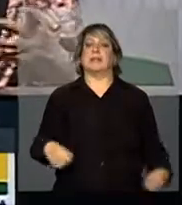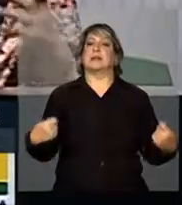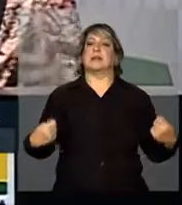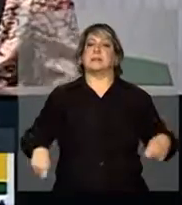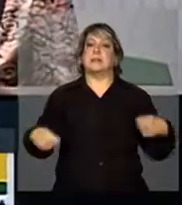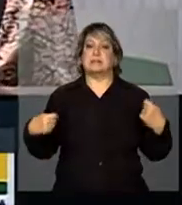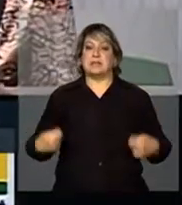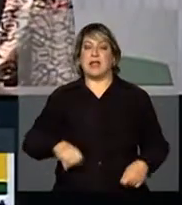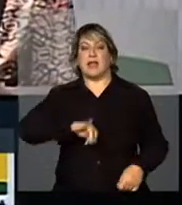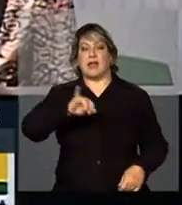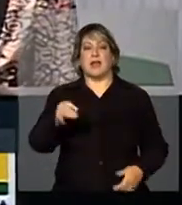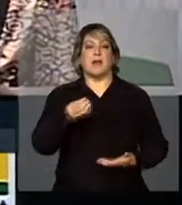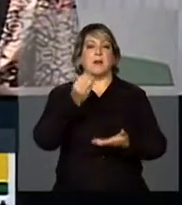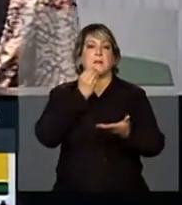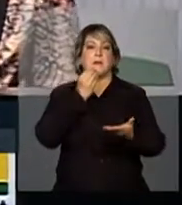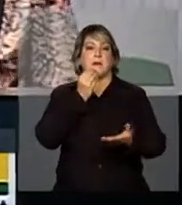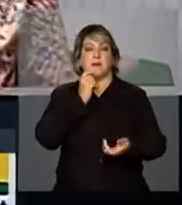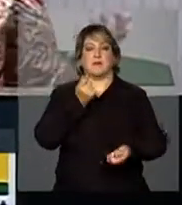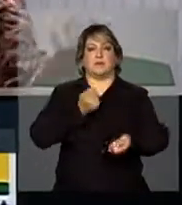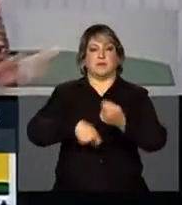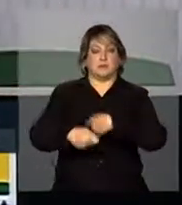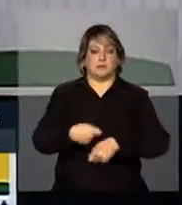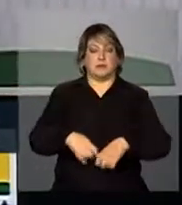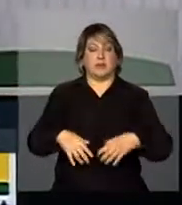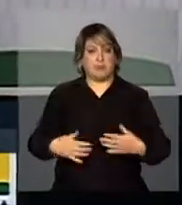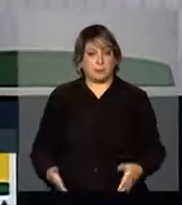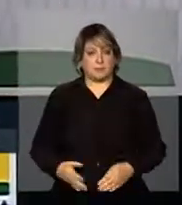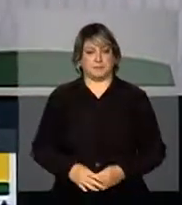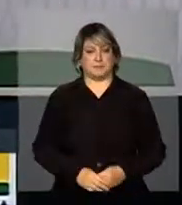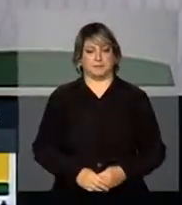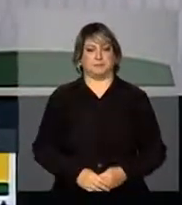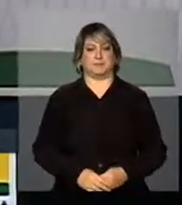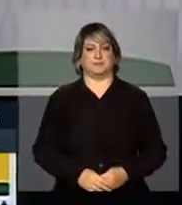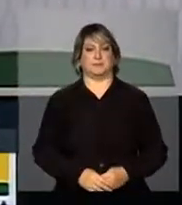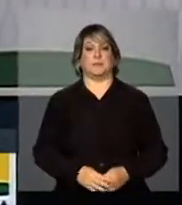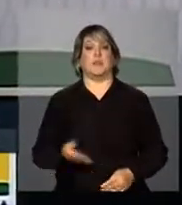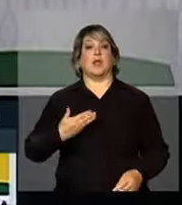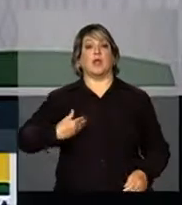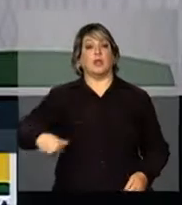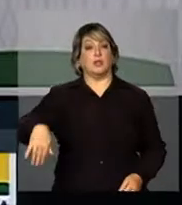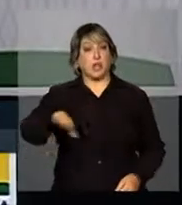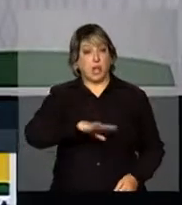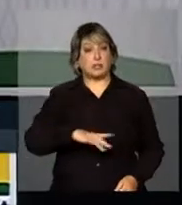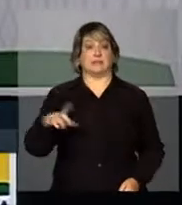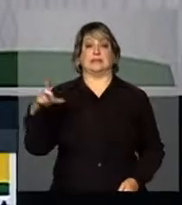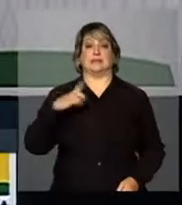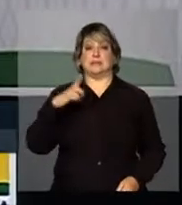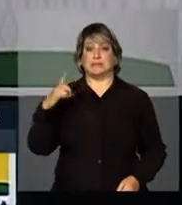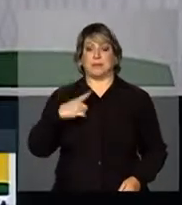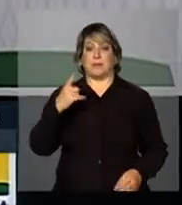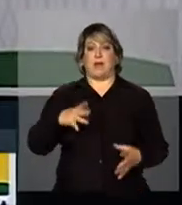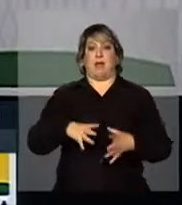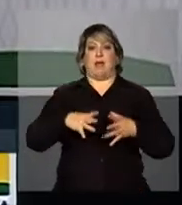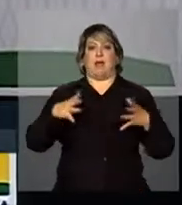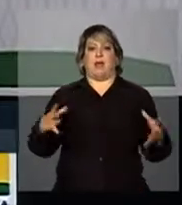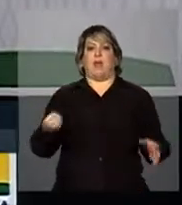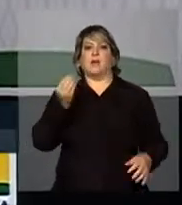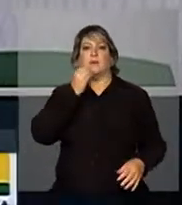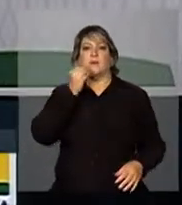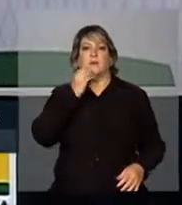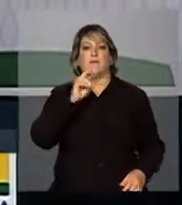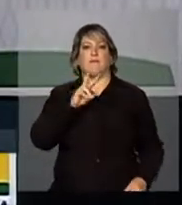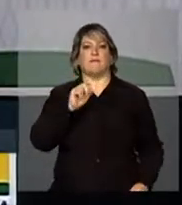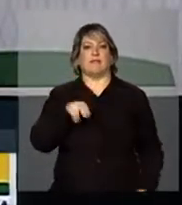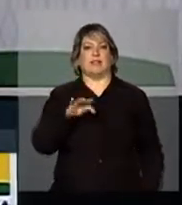aproveitadas e capitalizadas pois bem nós temos uma grande vantagem essa